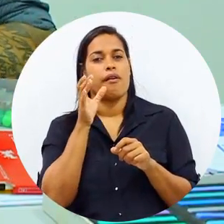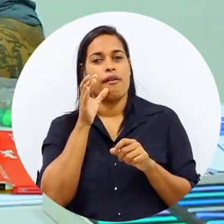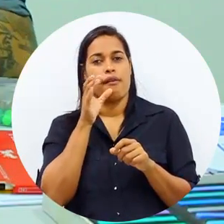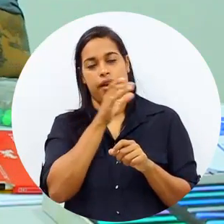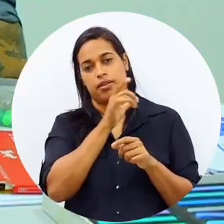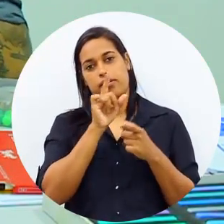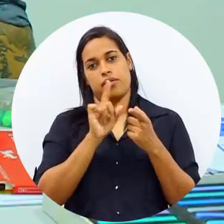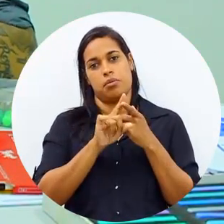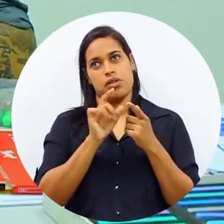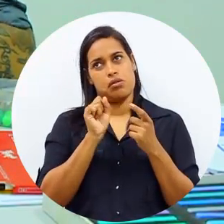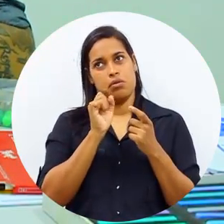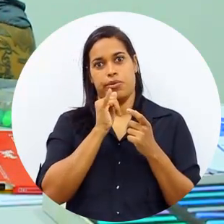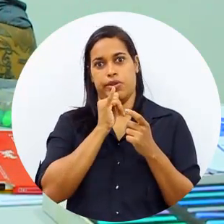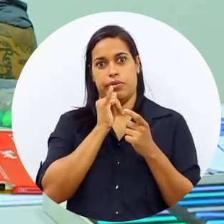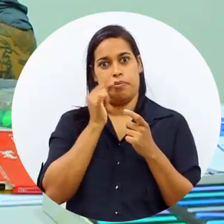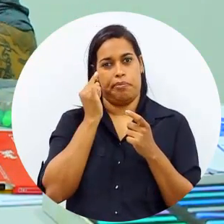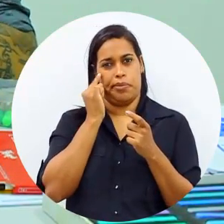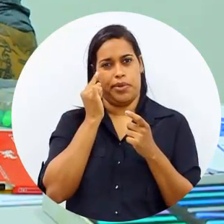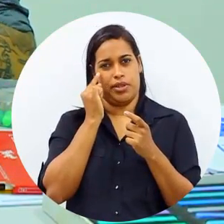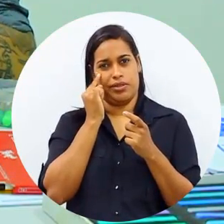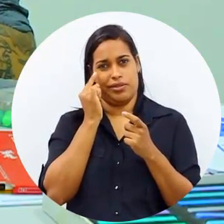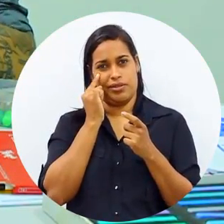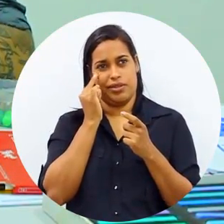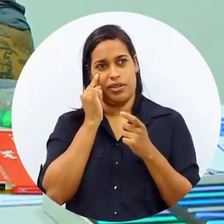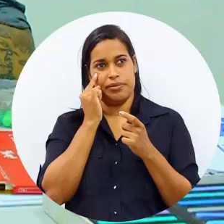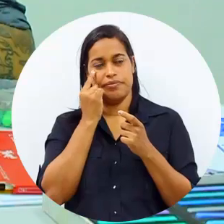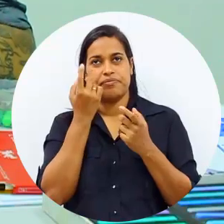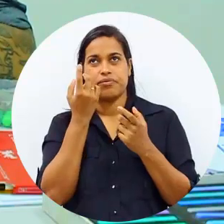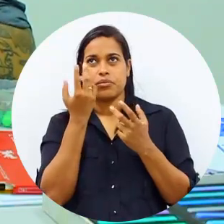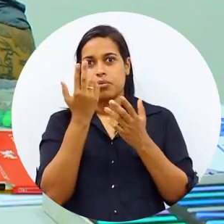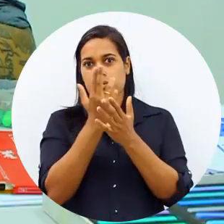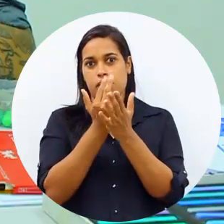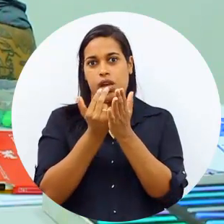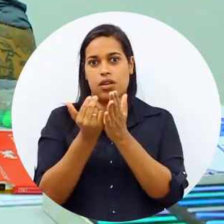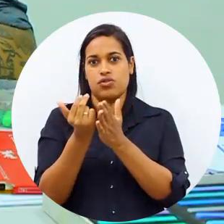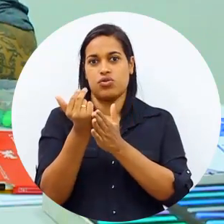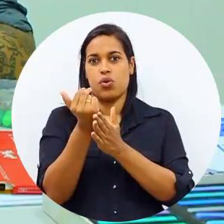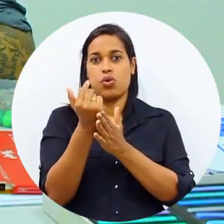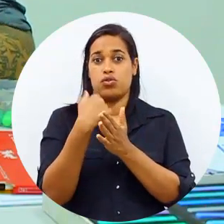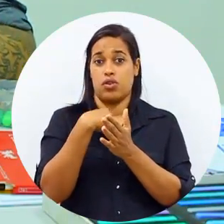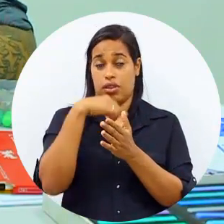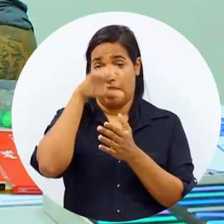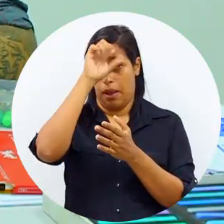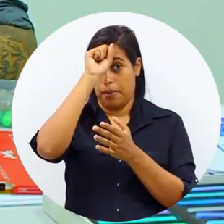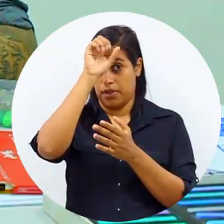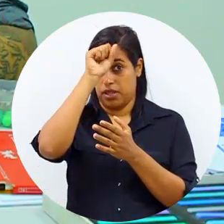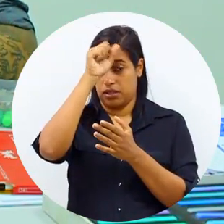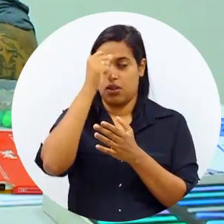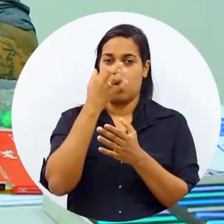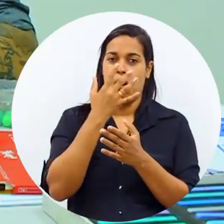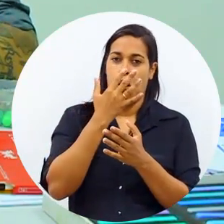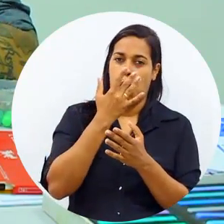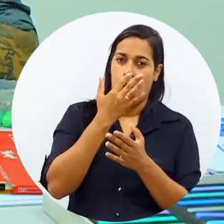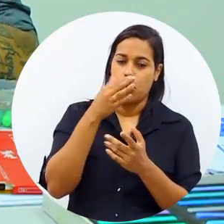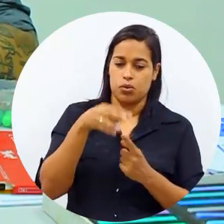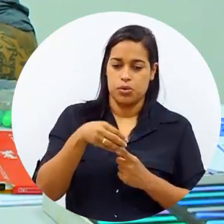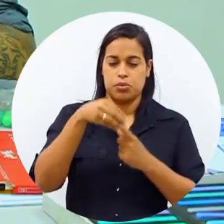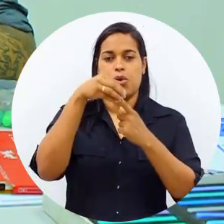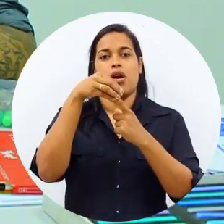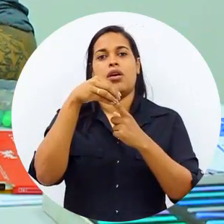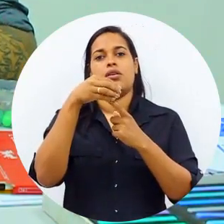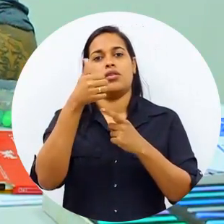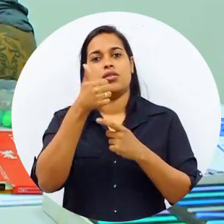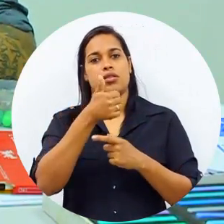quente. Se a gente pensar em termos do disco de cores, quando a gente está aprendendo sobre cores, cores